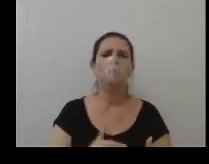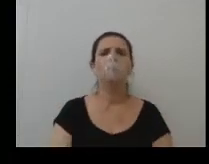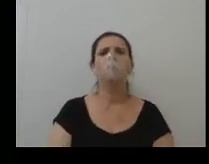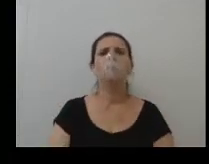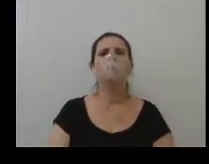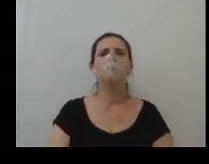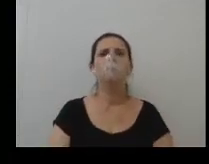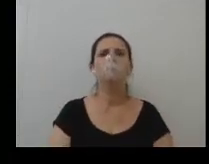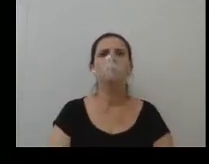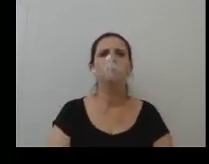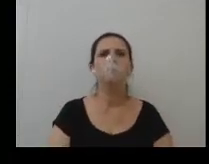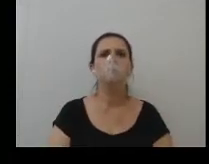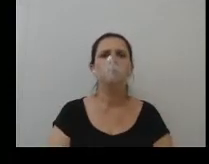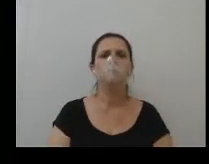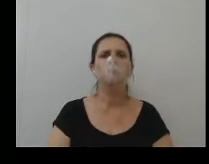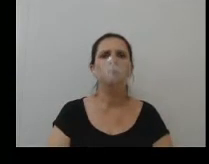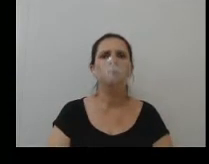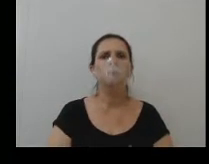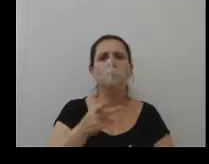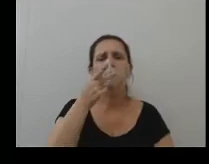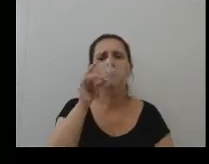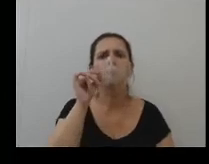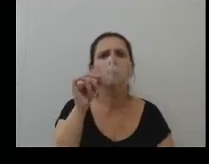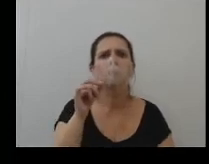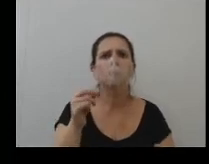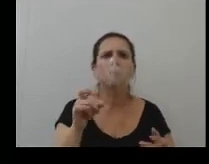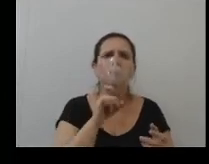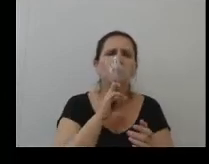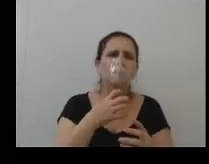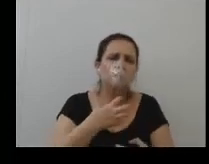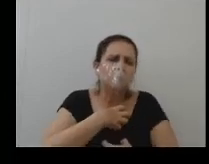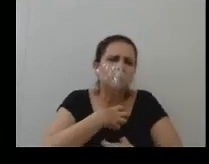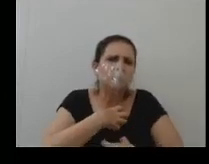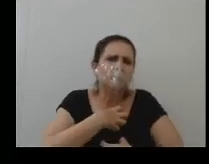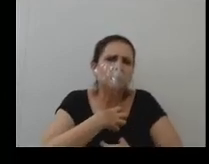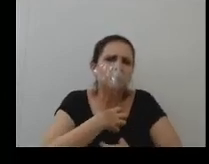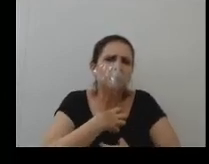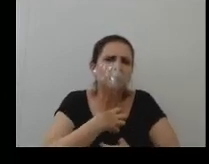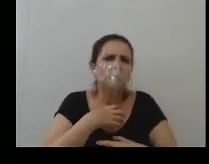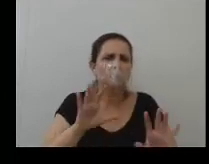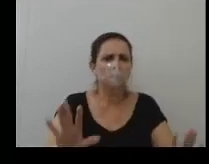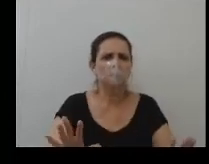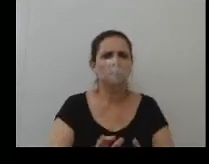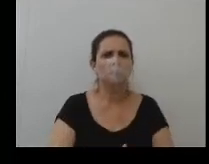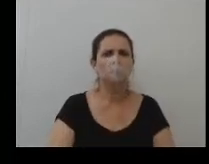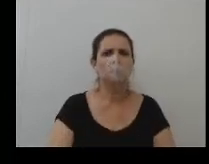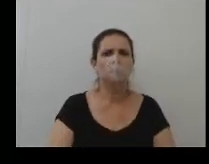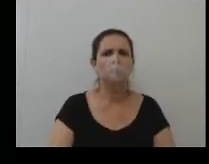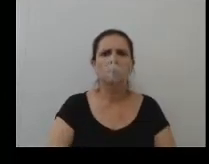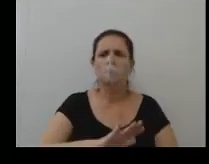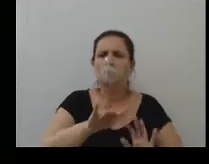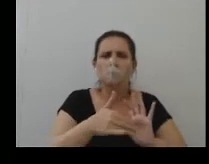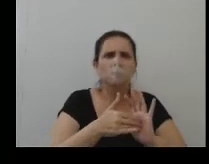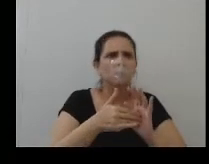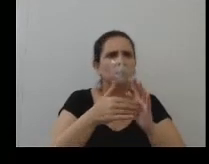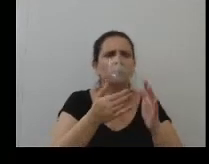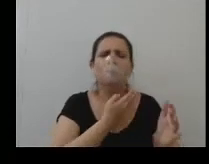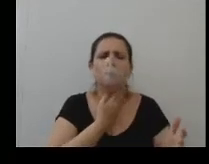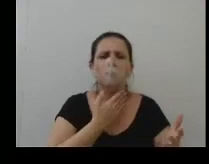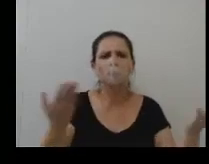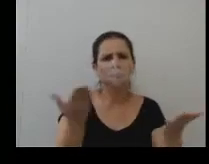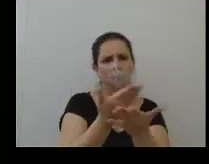é calor, né? E ainda fala que frio é uma sensação. Olha, diz tudo. Todo o papo da gente se resume nessa questão.